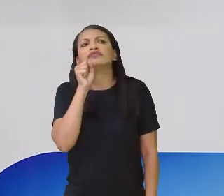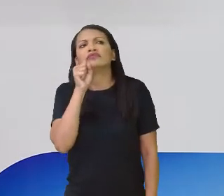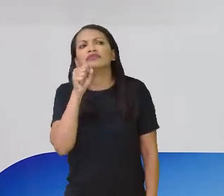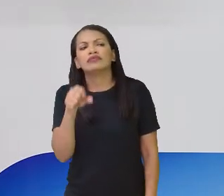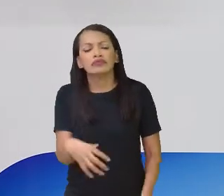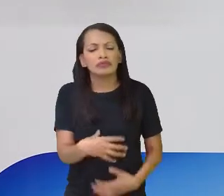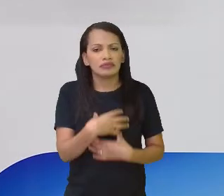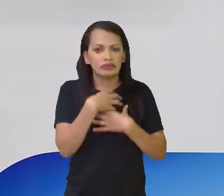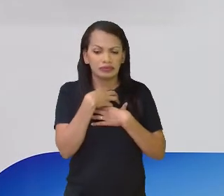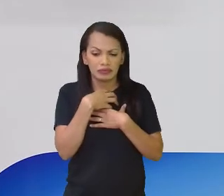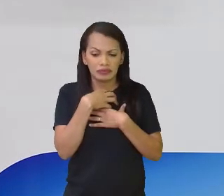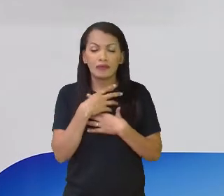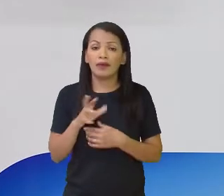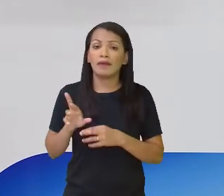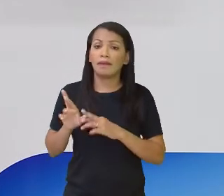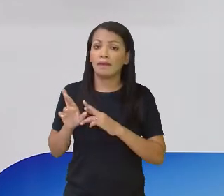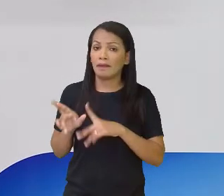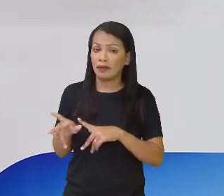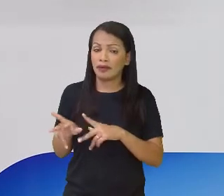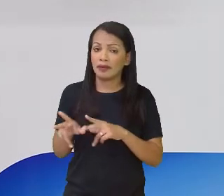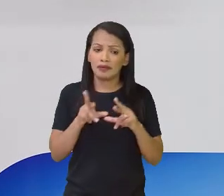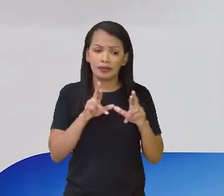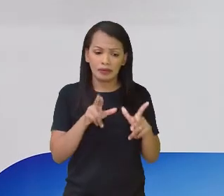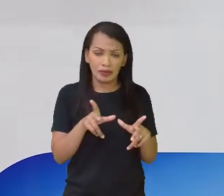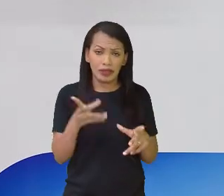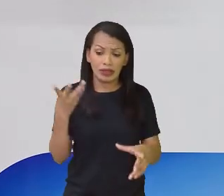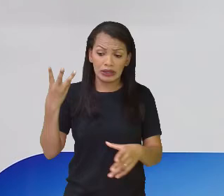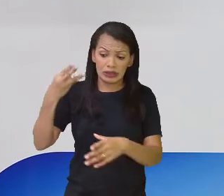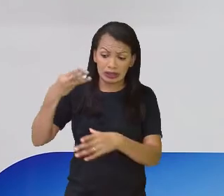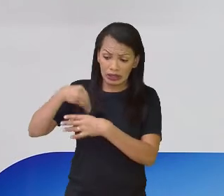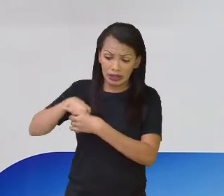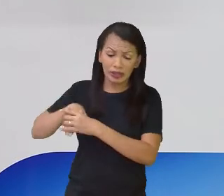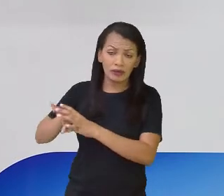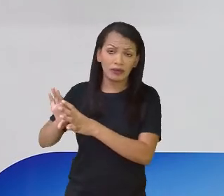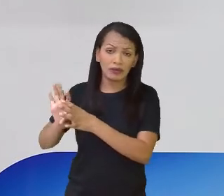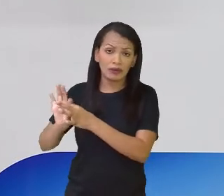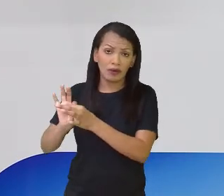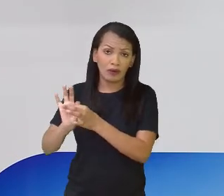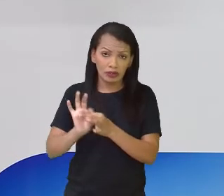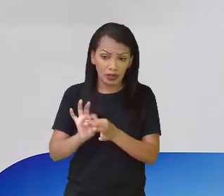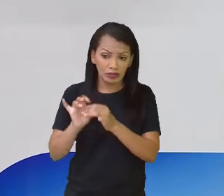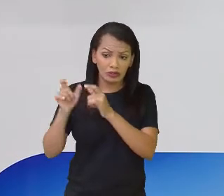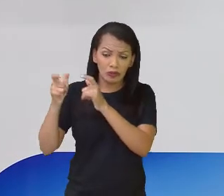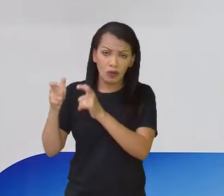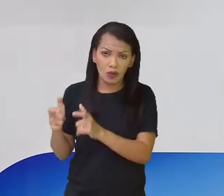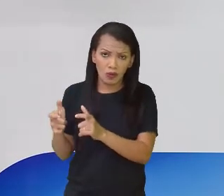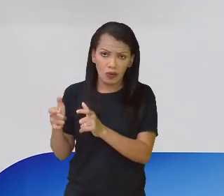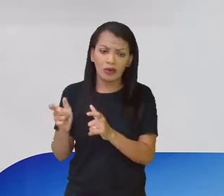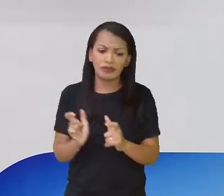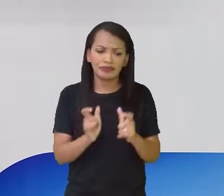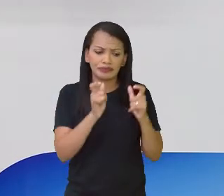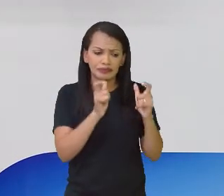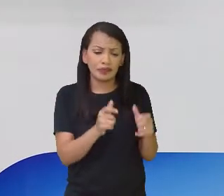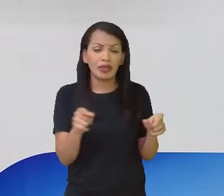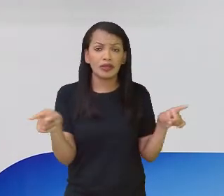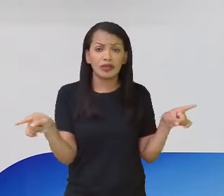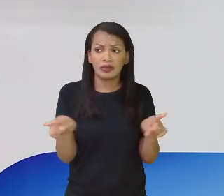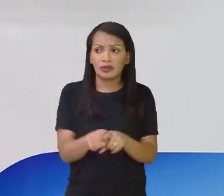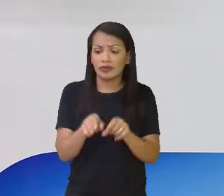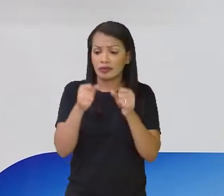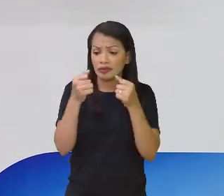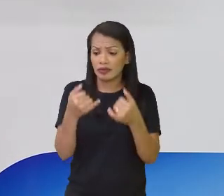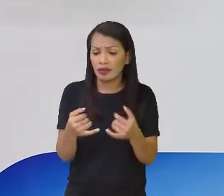a diferença dentro dessas paisagens. Mas, além disso, nós vamos também falar da economia,